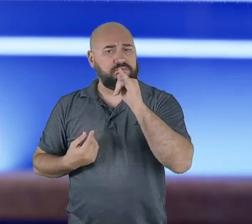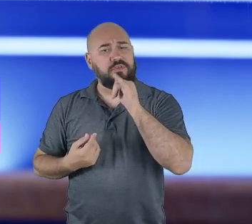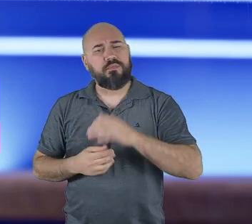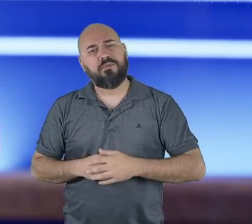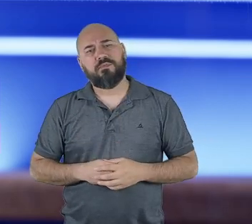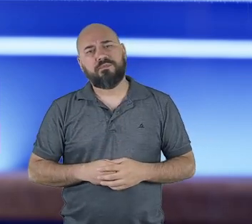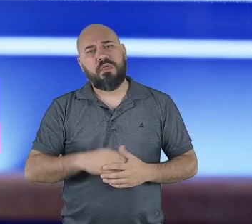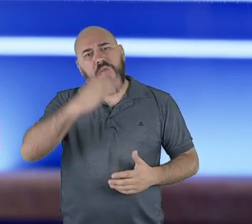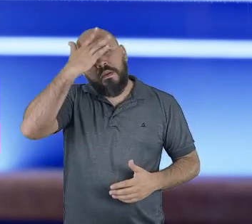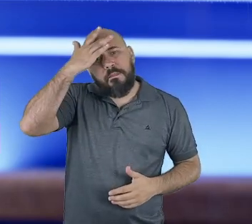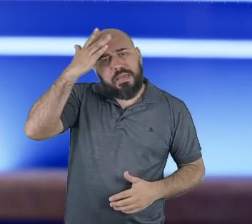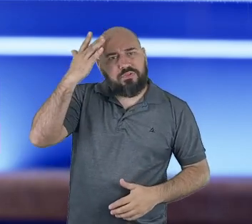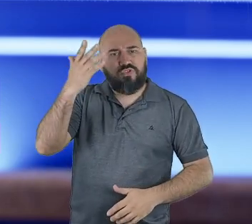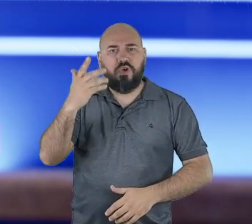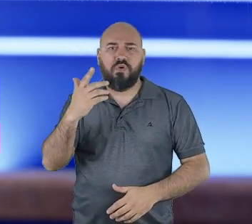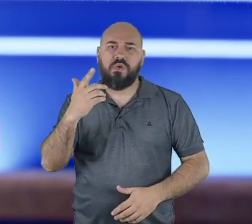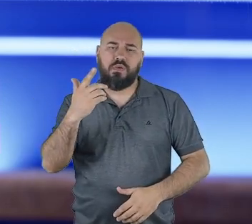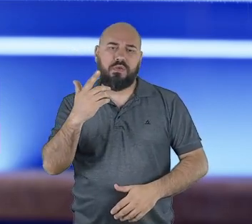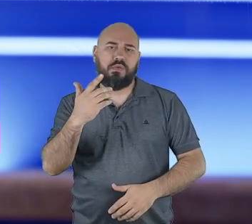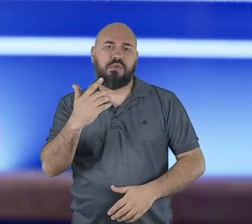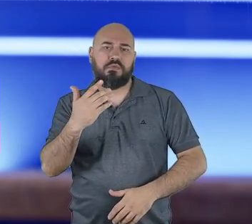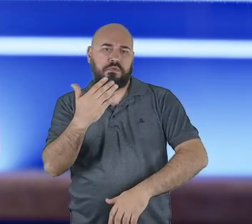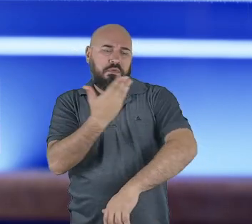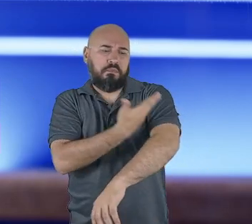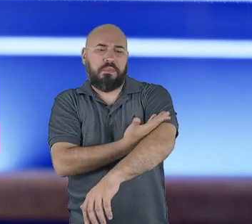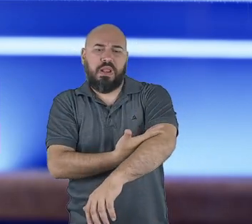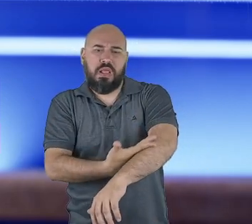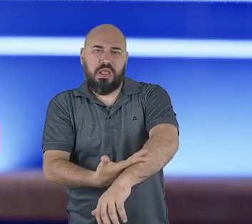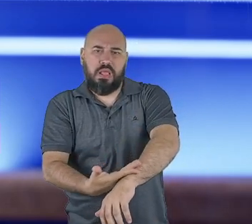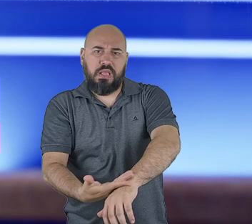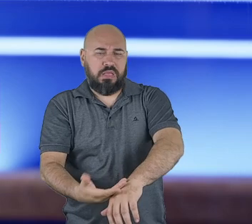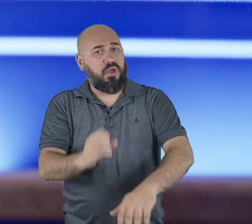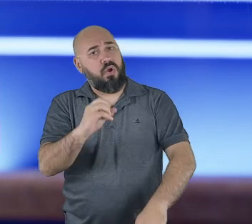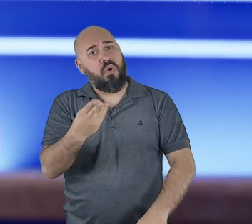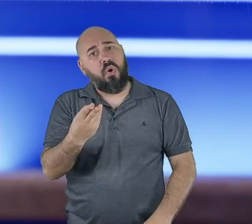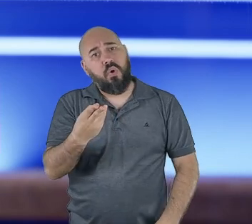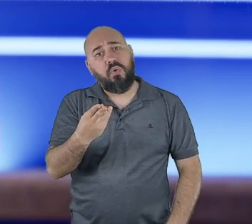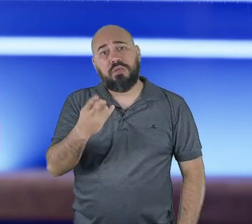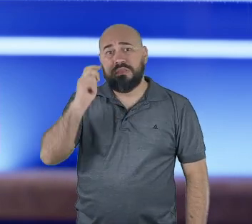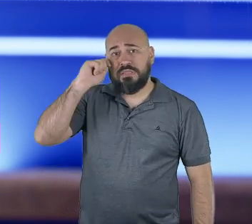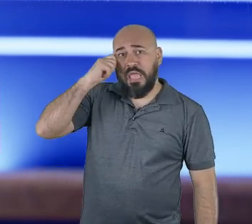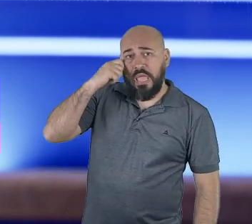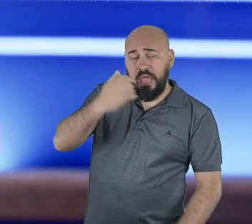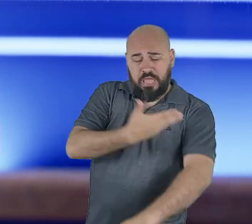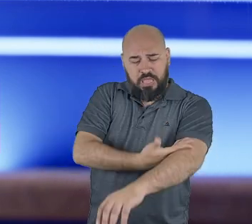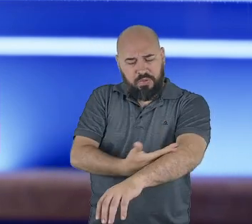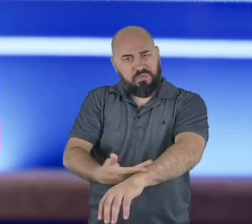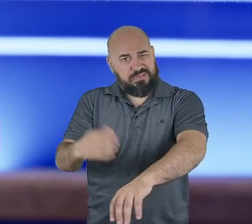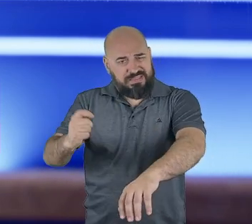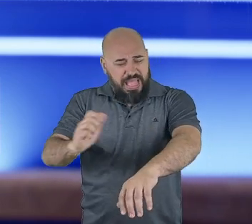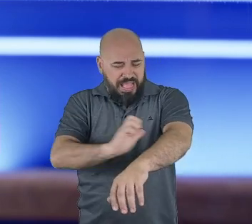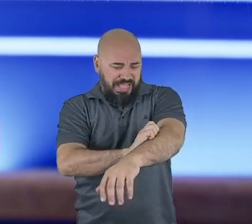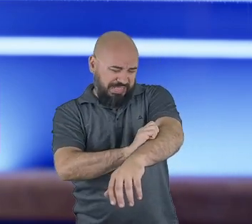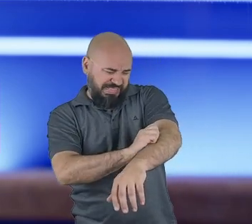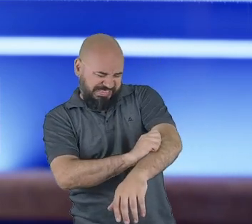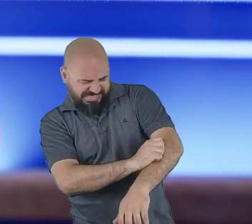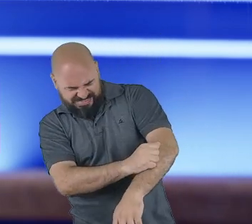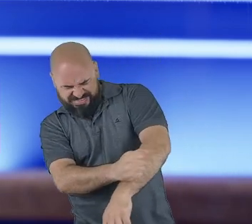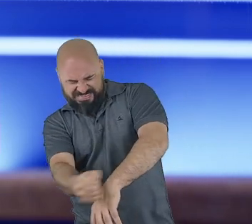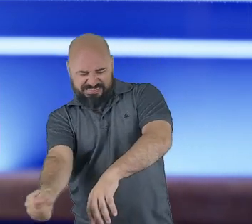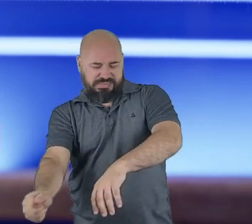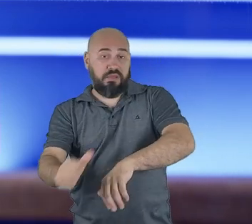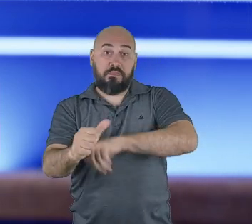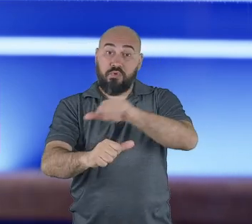etíope pode mudar a sua pele ou o leopardo as suas manchas? Se fosse